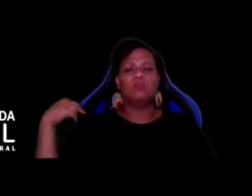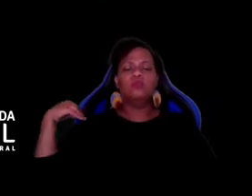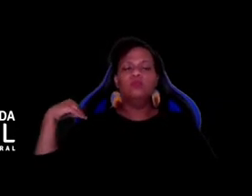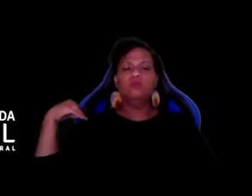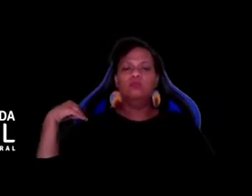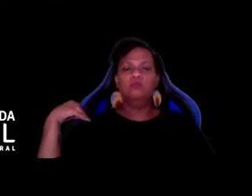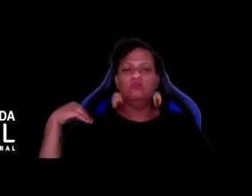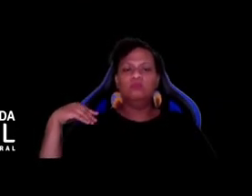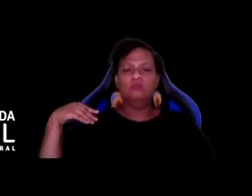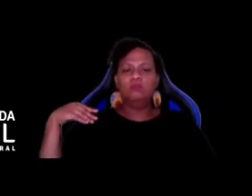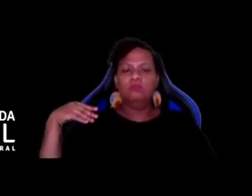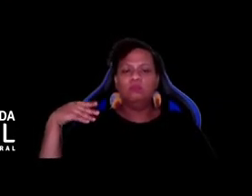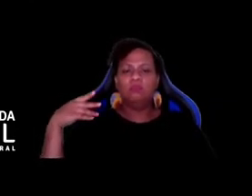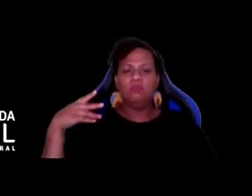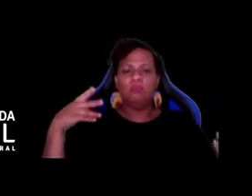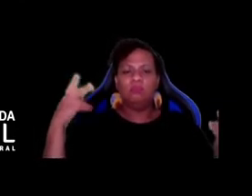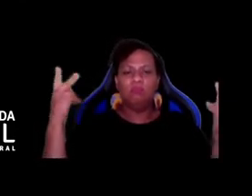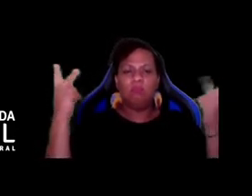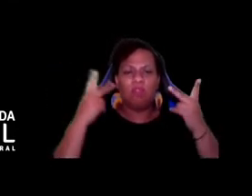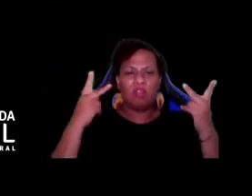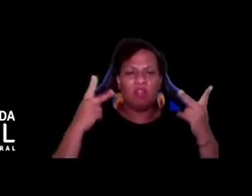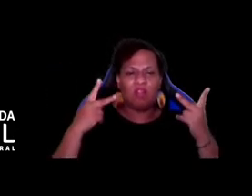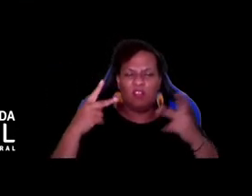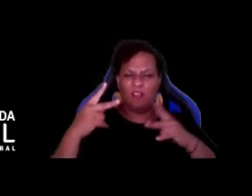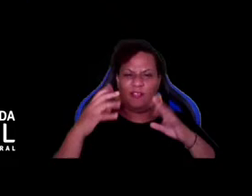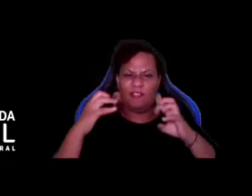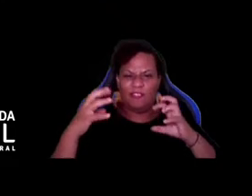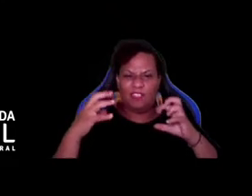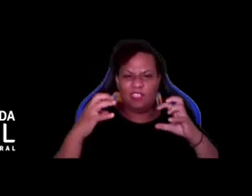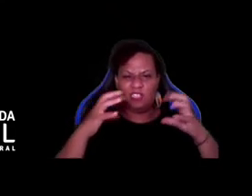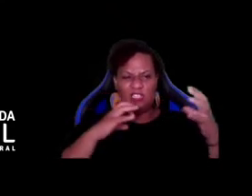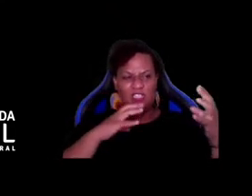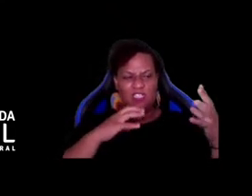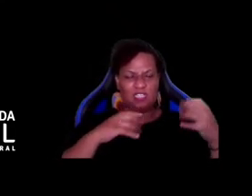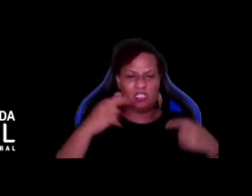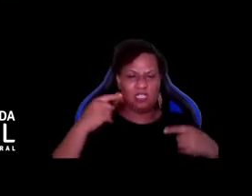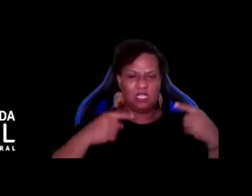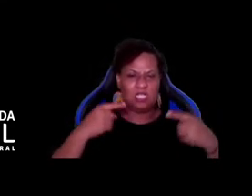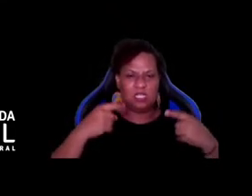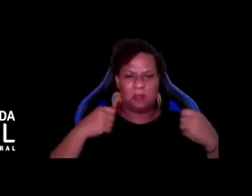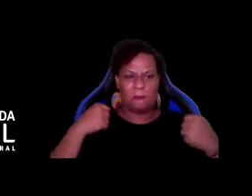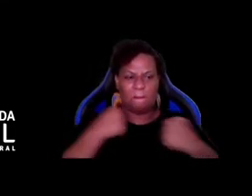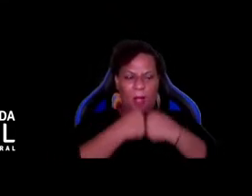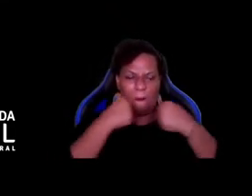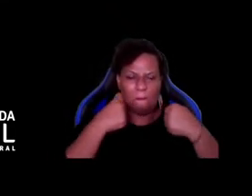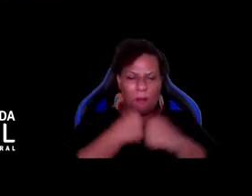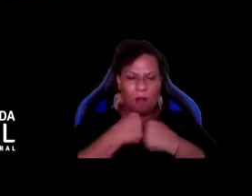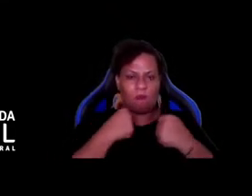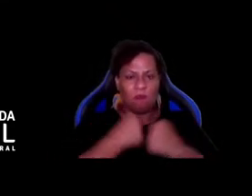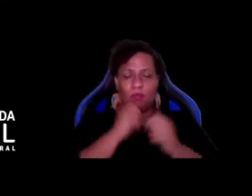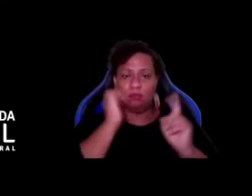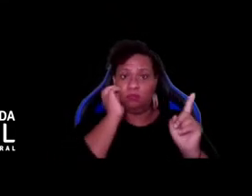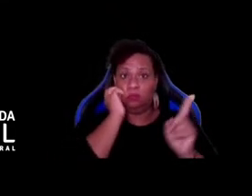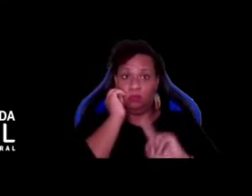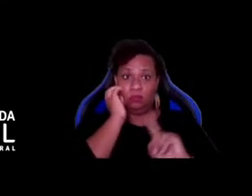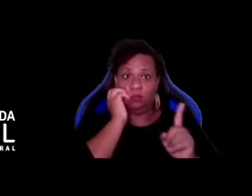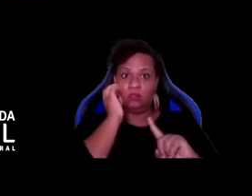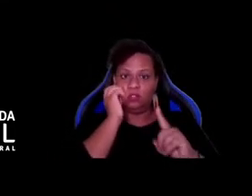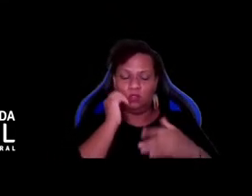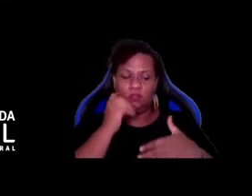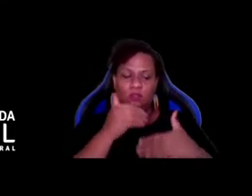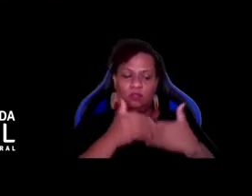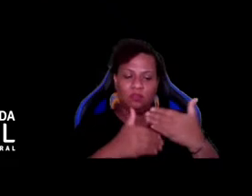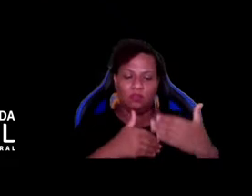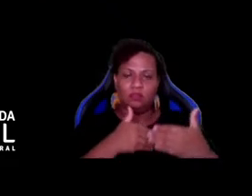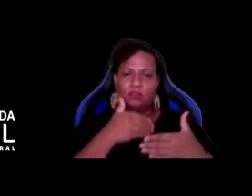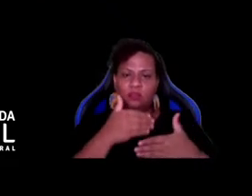entrar na rota de conflito, na rota de colisão, de se tomar, querer tomar o espaço. A